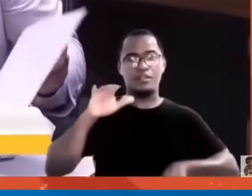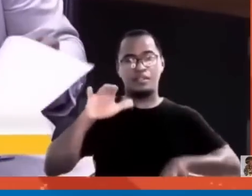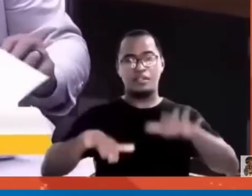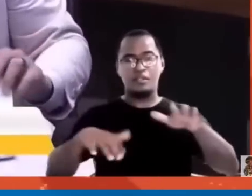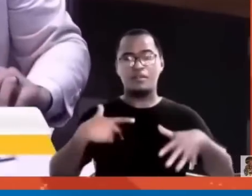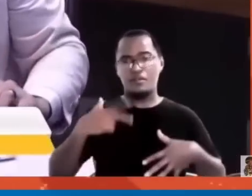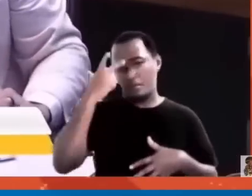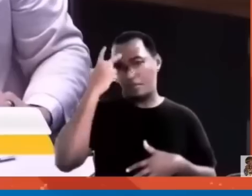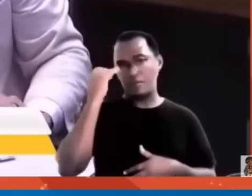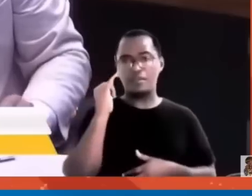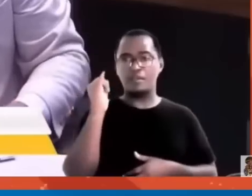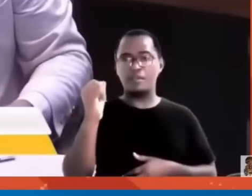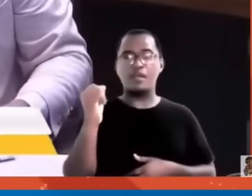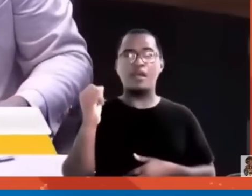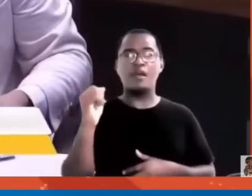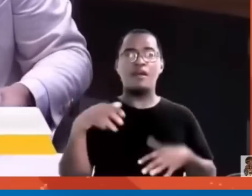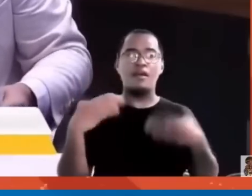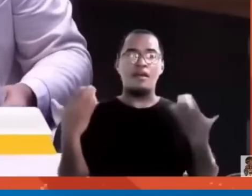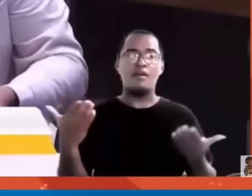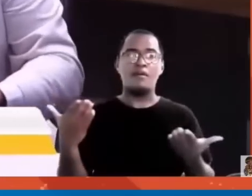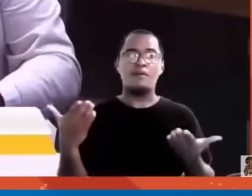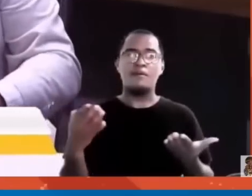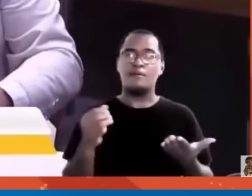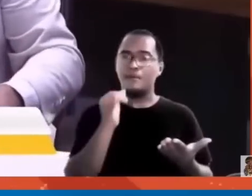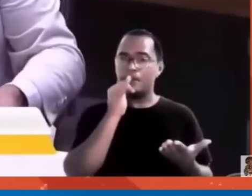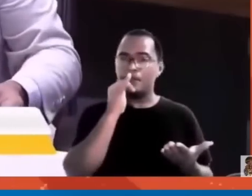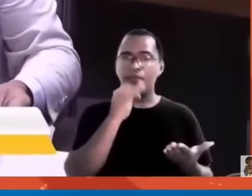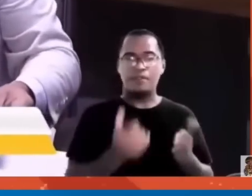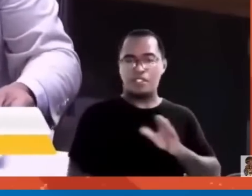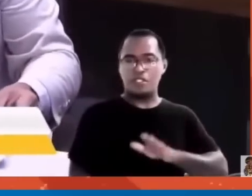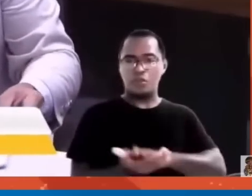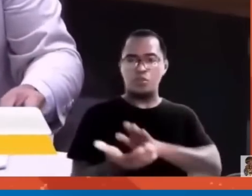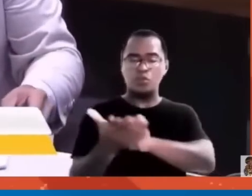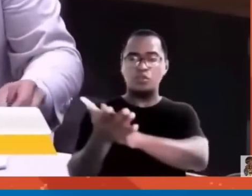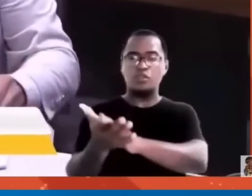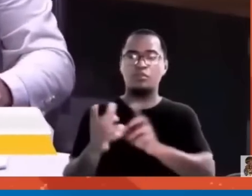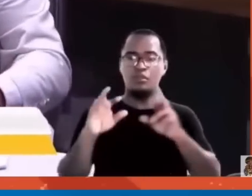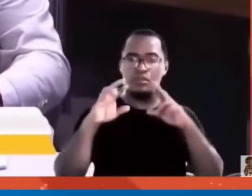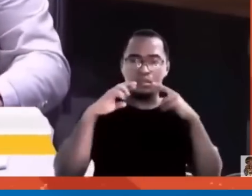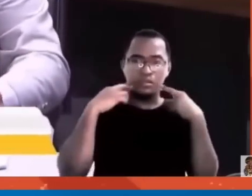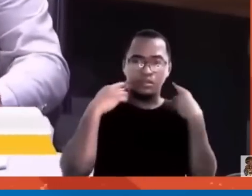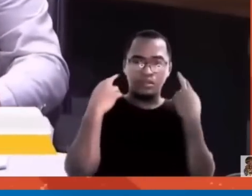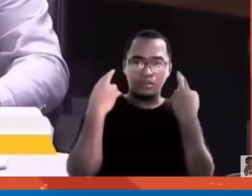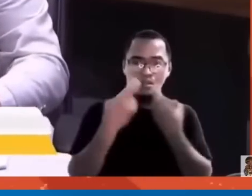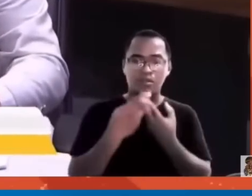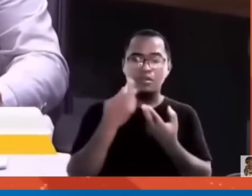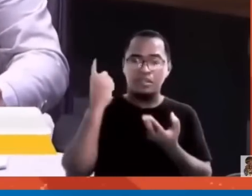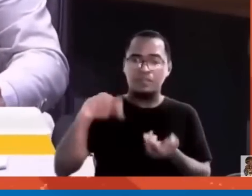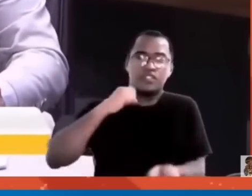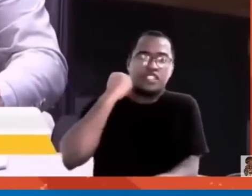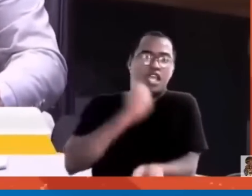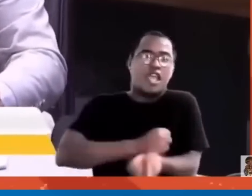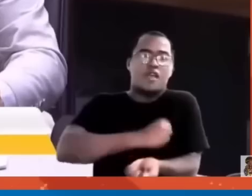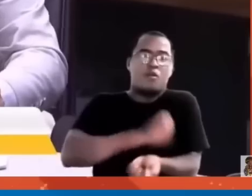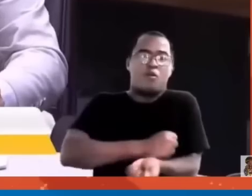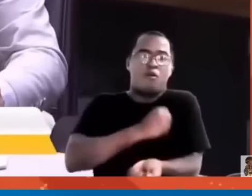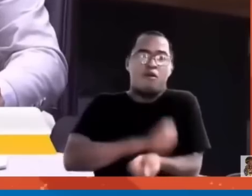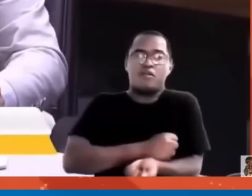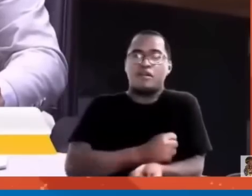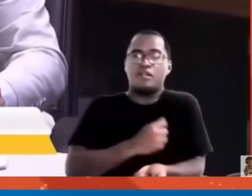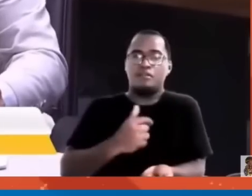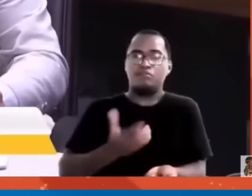acampamento, o senhor sauda que eles estavam se reunindo e que eram heróis, pois